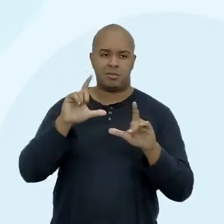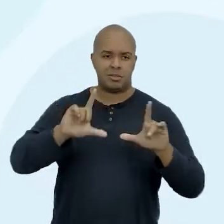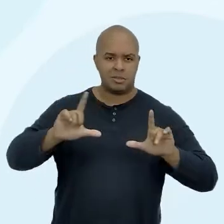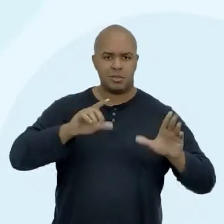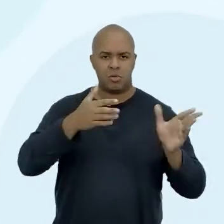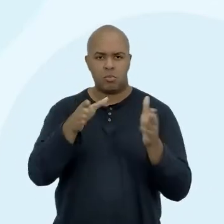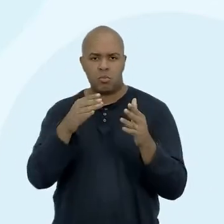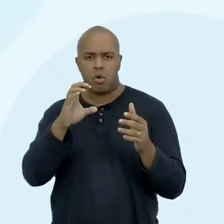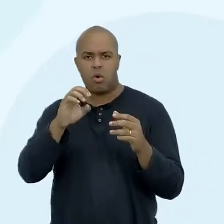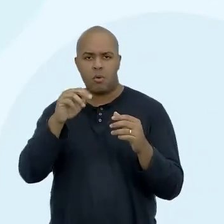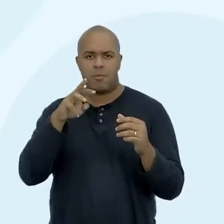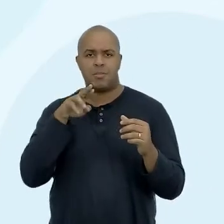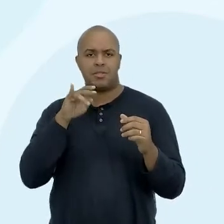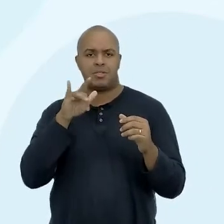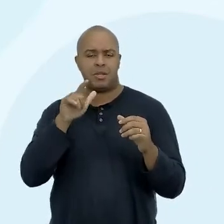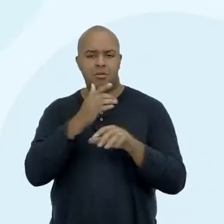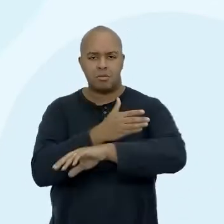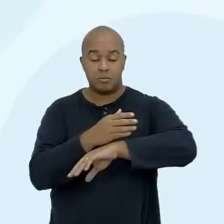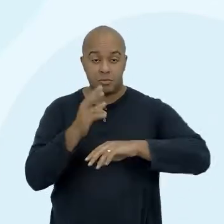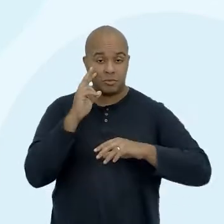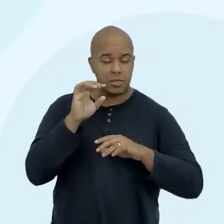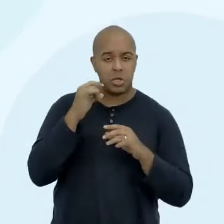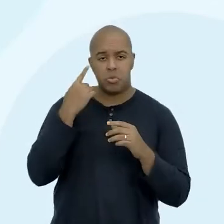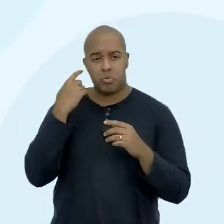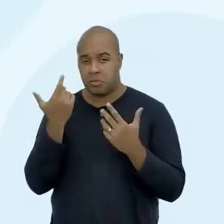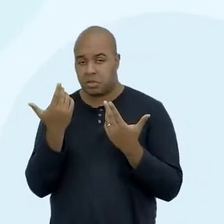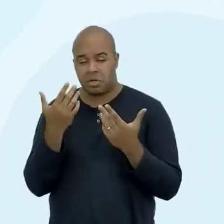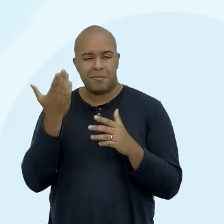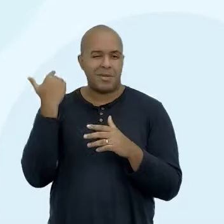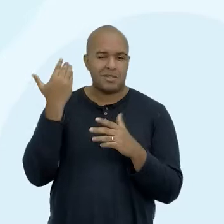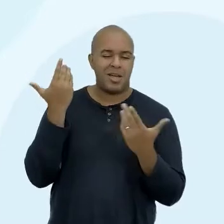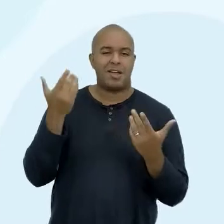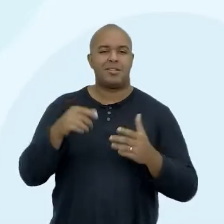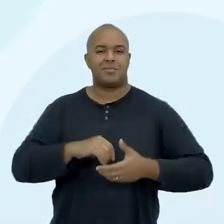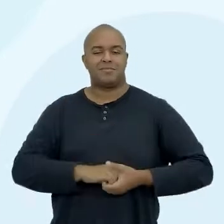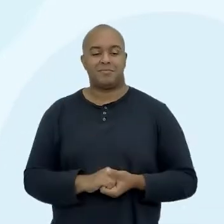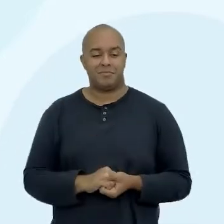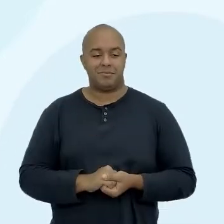de televisão que eu costumo ver, ouvir no passado,